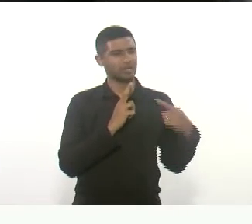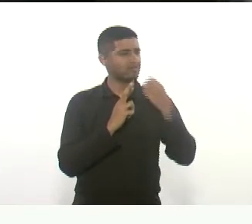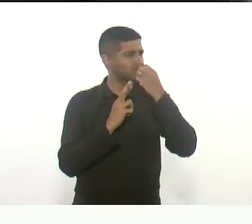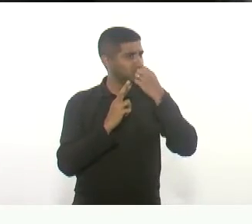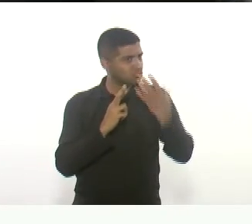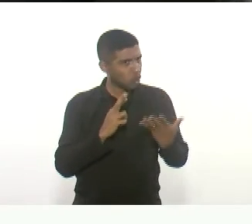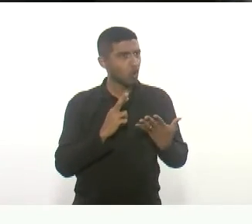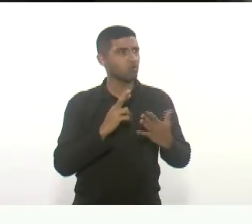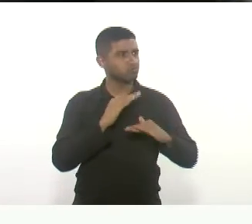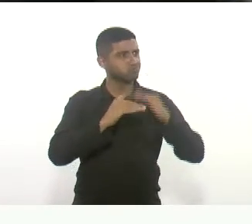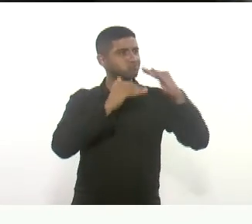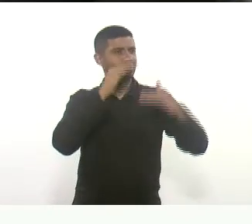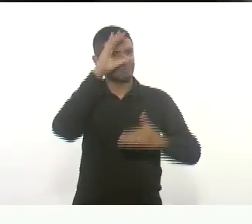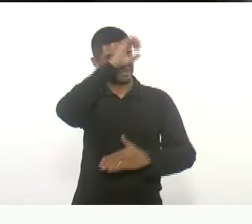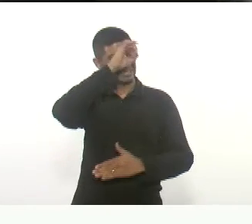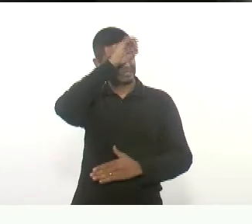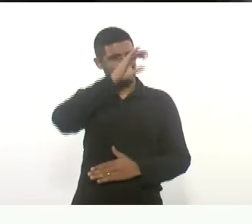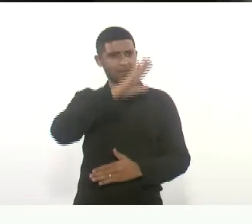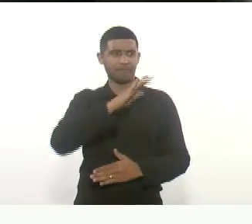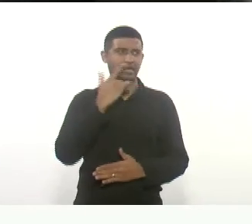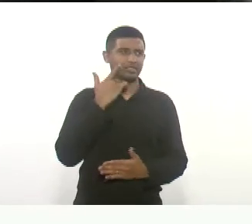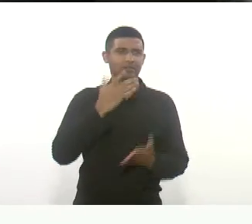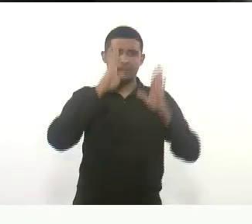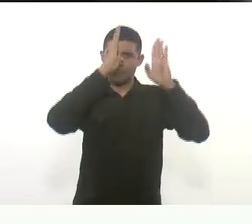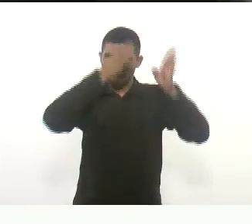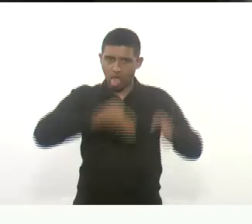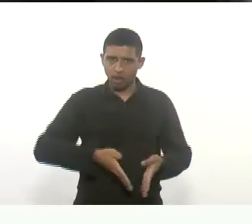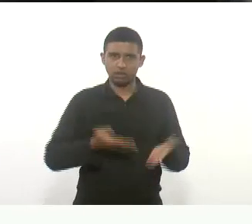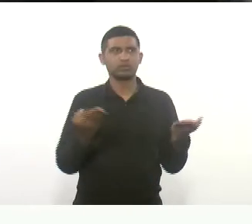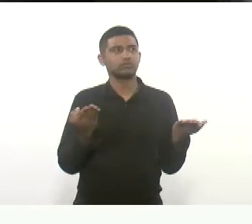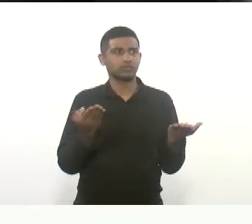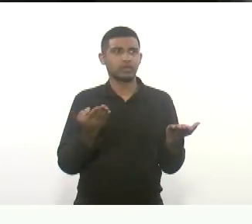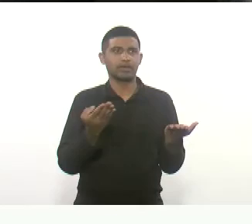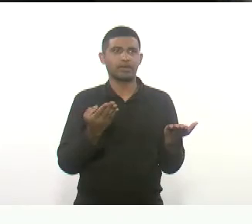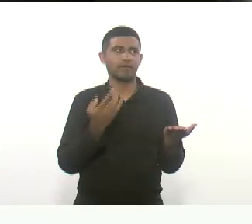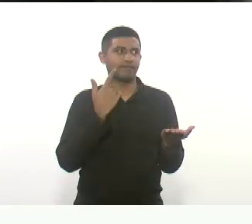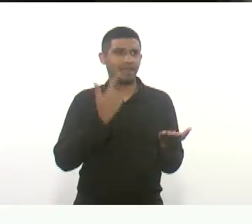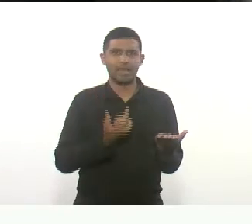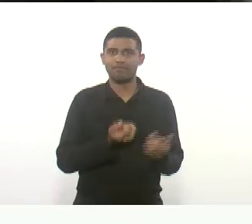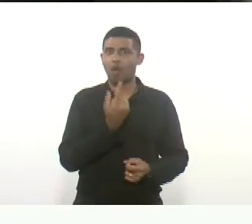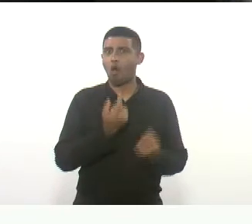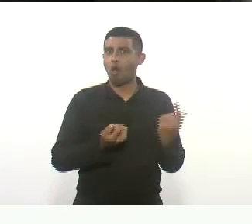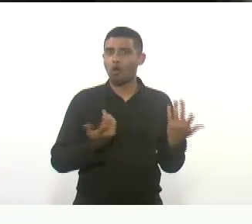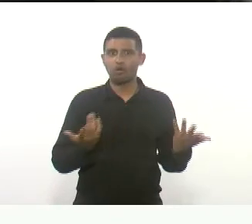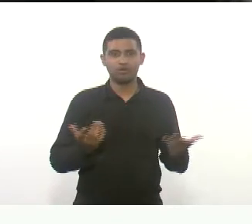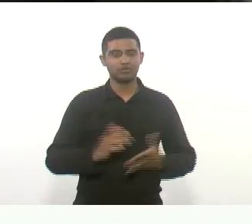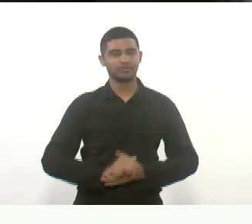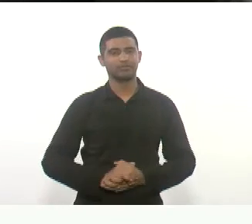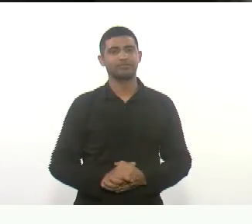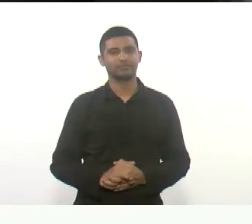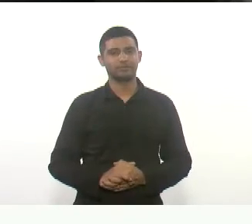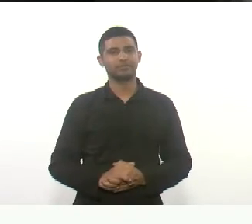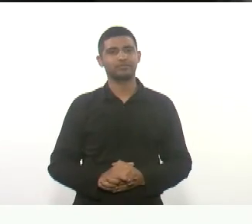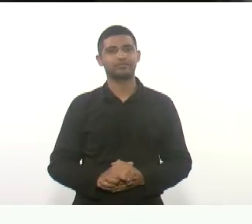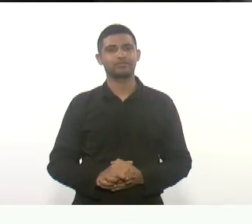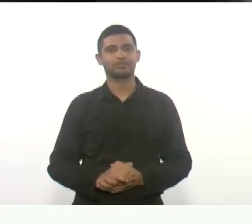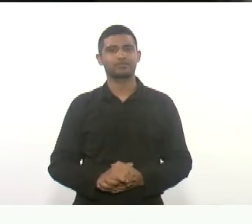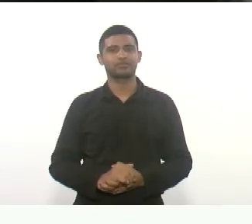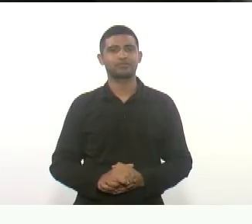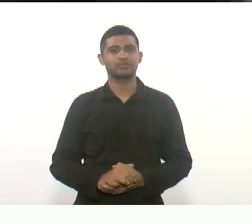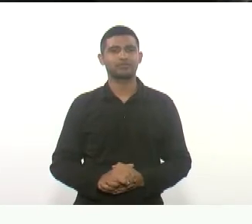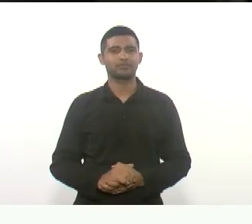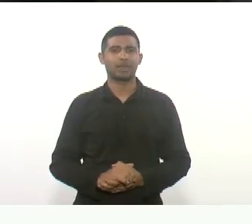significativo no aprendizado, mais de um desvio padrão, que é uma coisa raríssima na educação, né? Geralmente os impactos